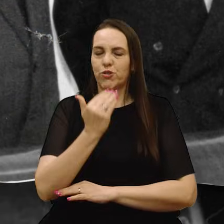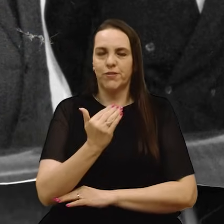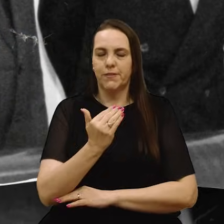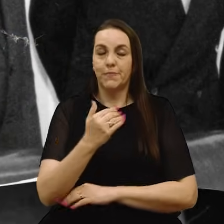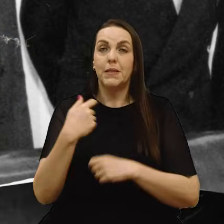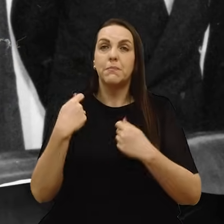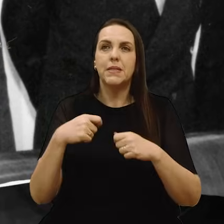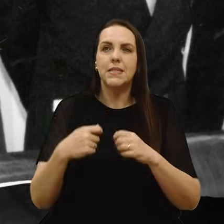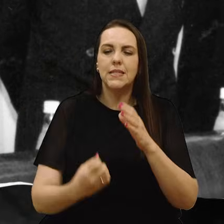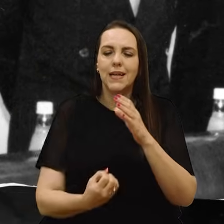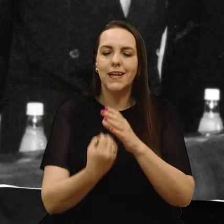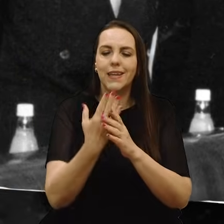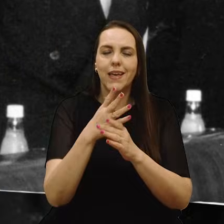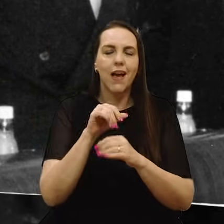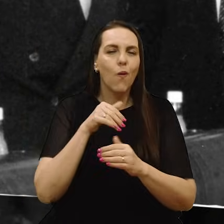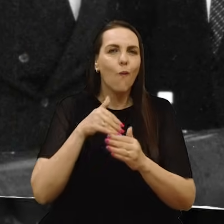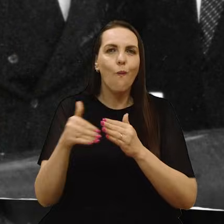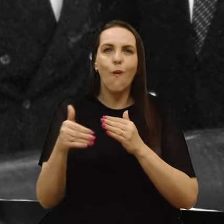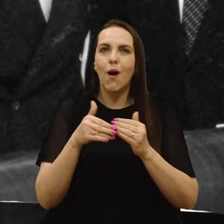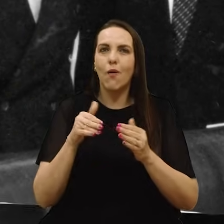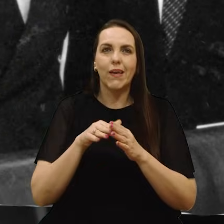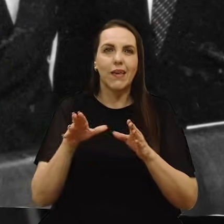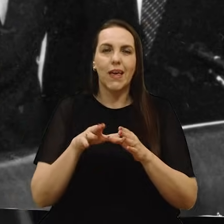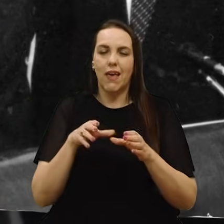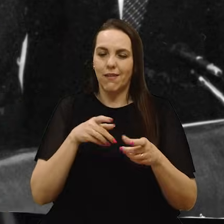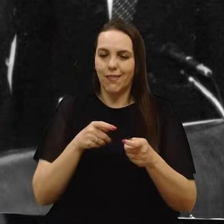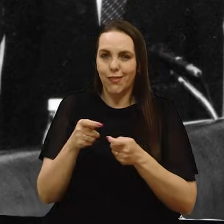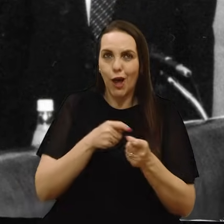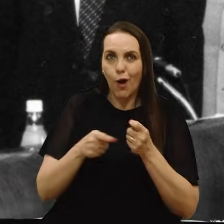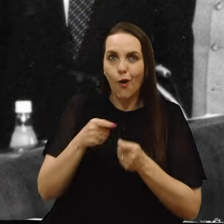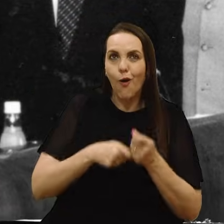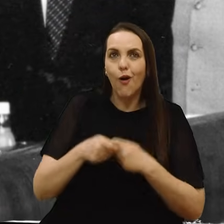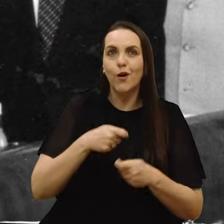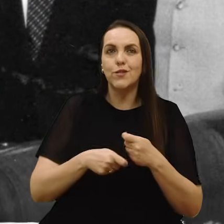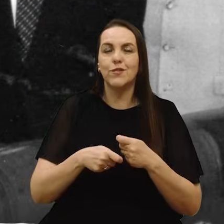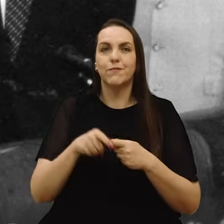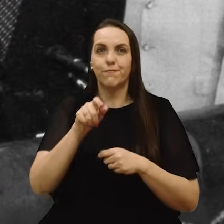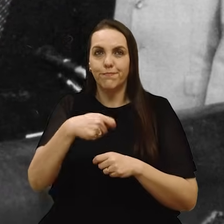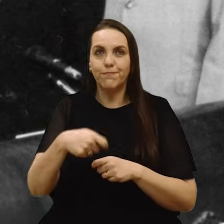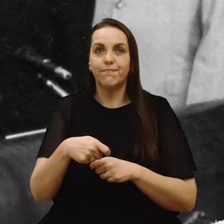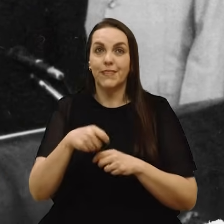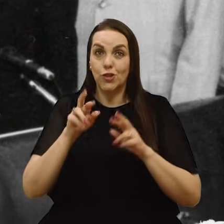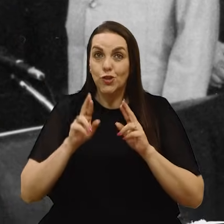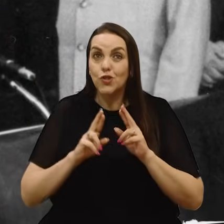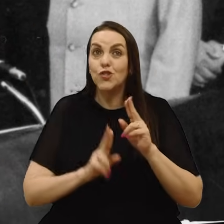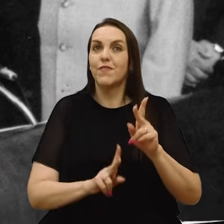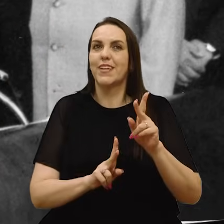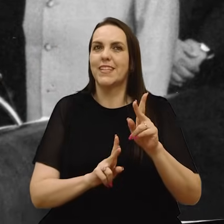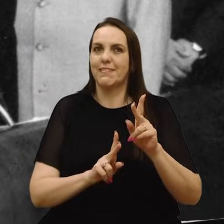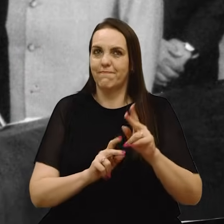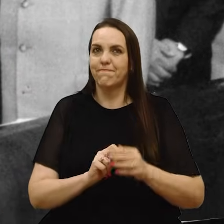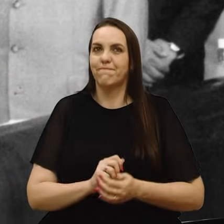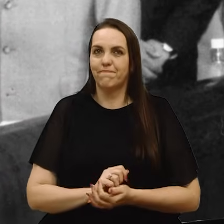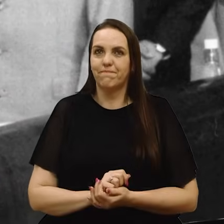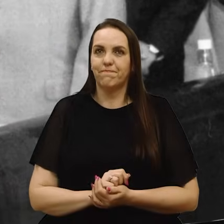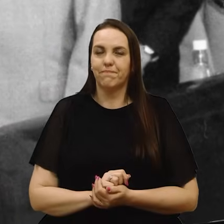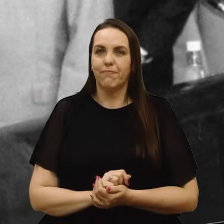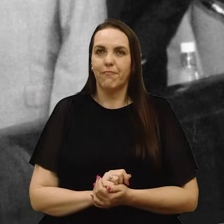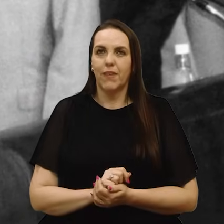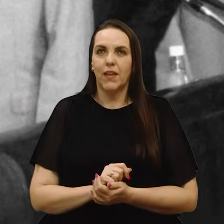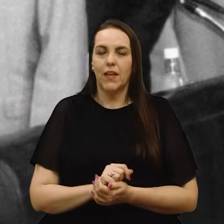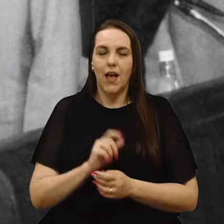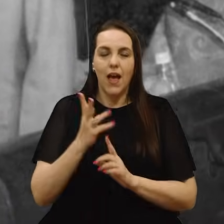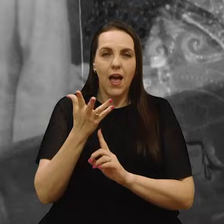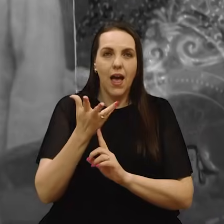traiçoeiras. Você tem que criar, dentro de qualquer sistema, uma coisa que chama-se